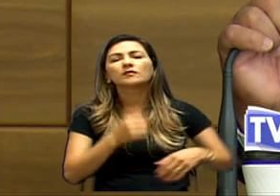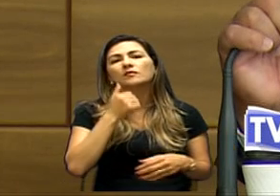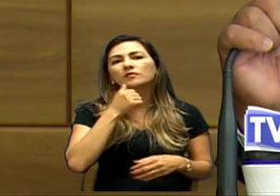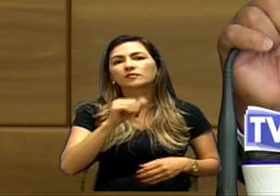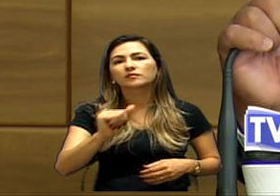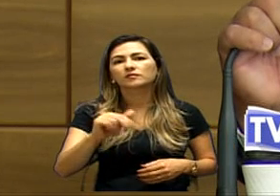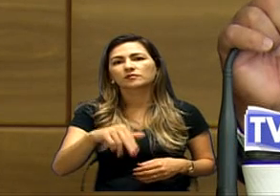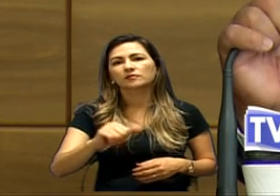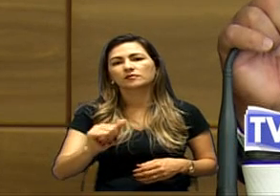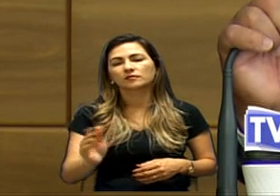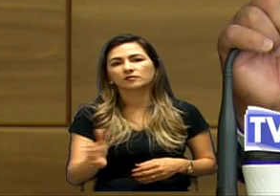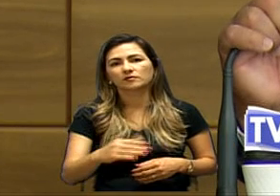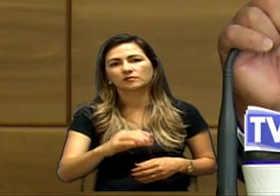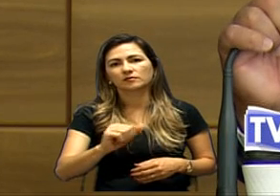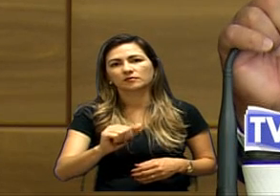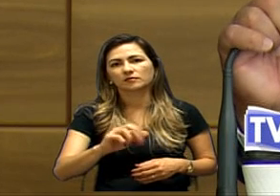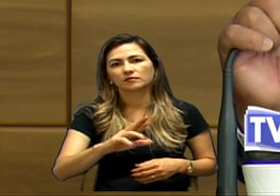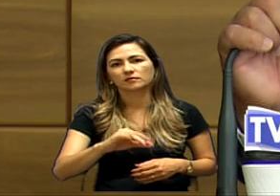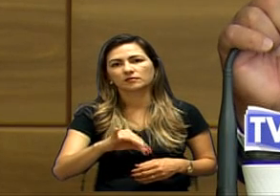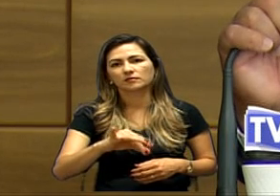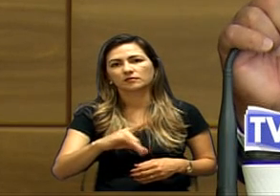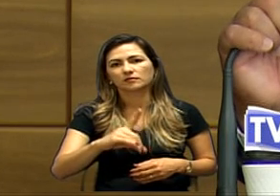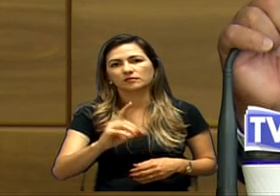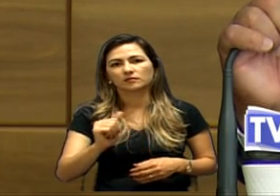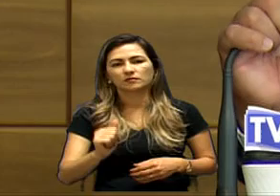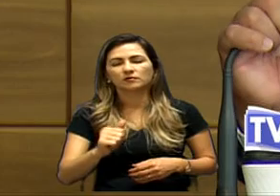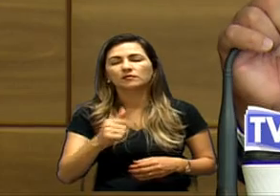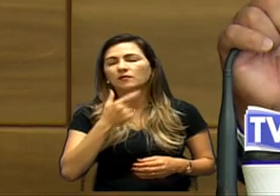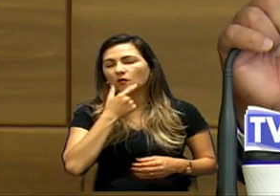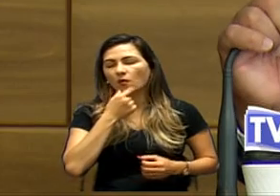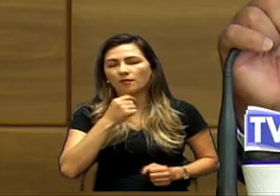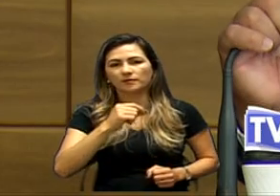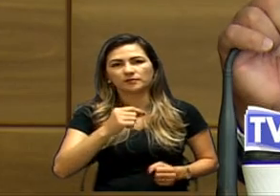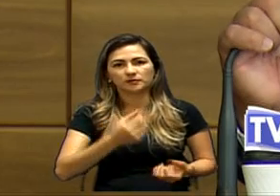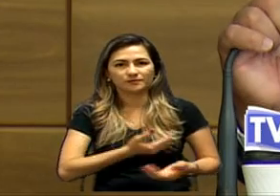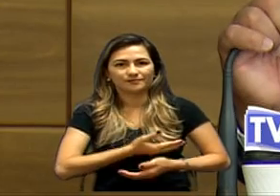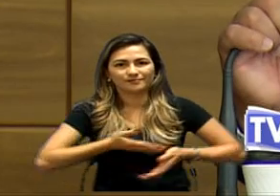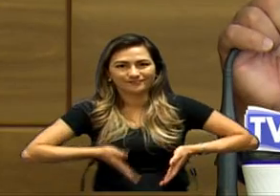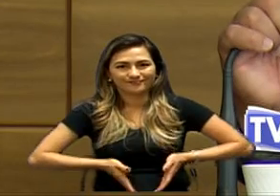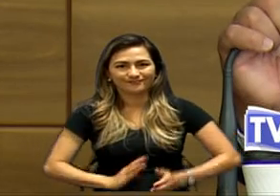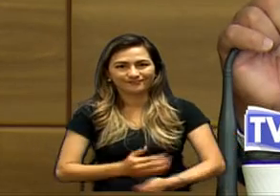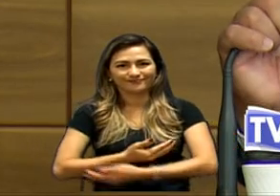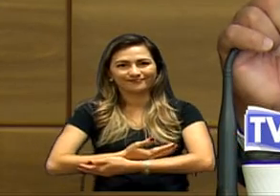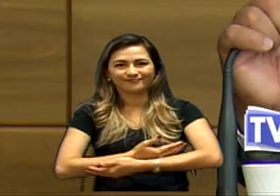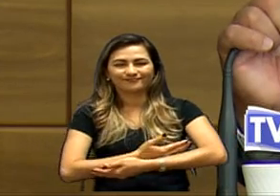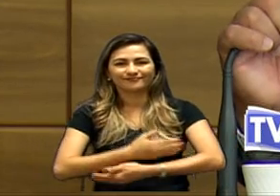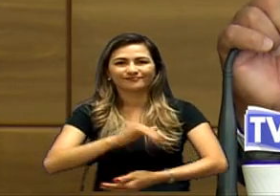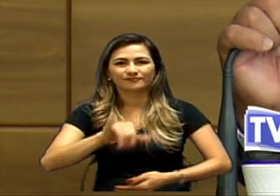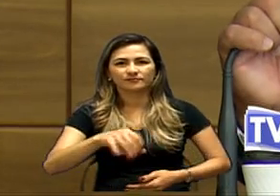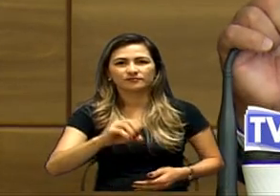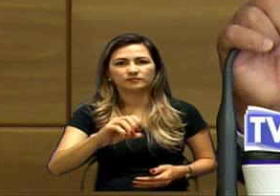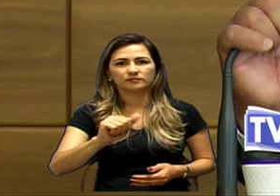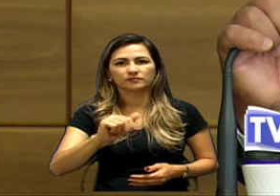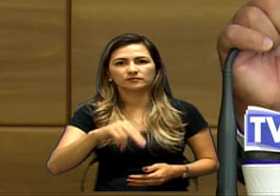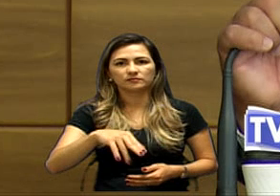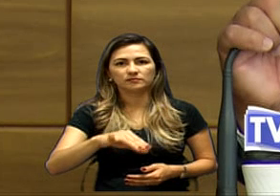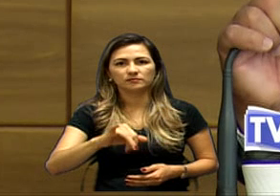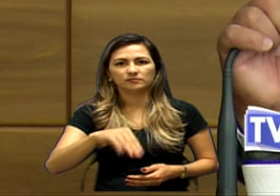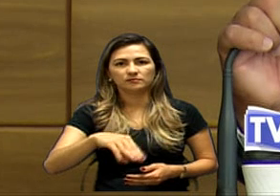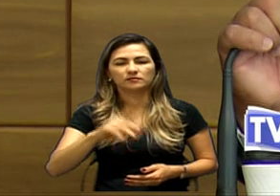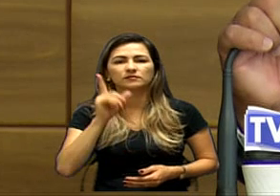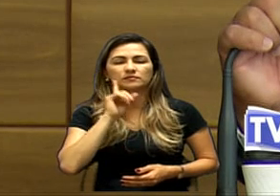Laje de Paula Leite, pelo nascimento de Joaquim Laje de Paula Leite, ocorrido no dia 18 de outubro. Voto do vereador Fernando